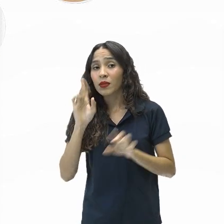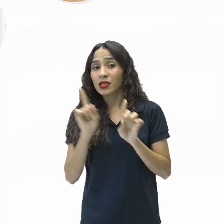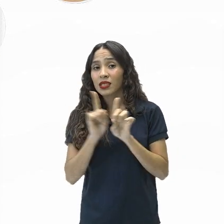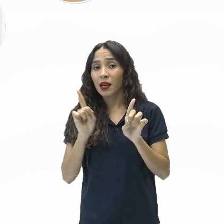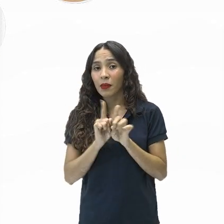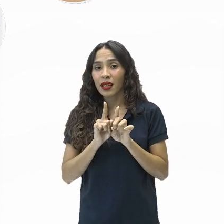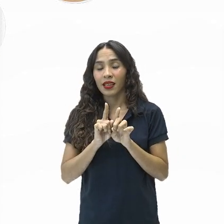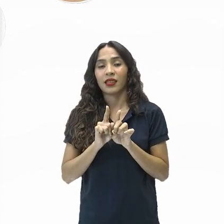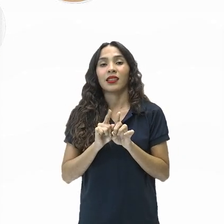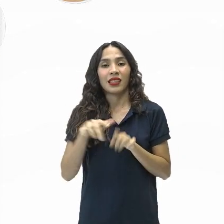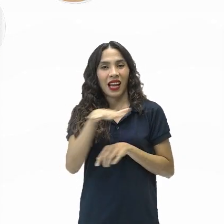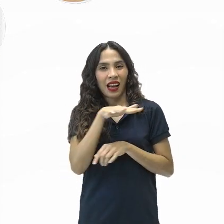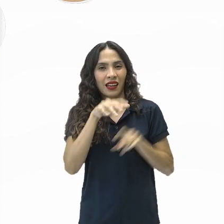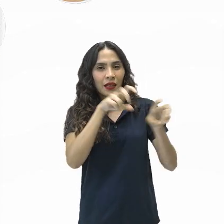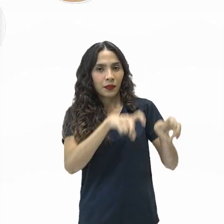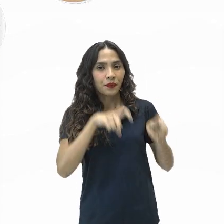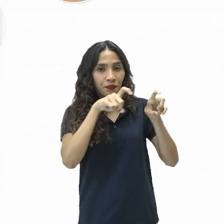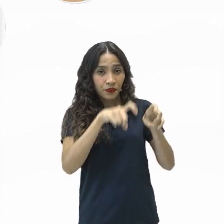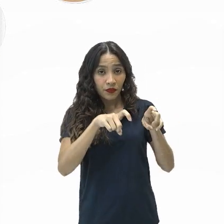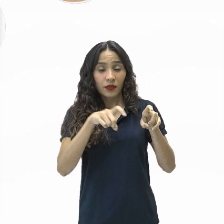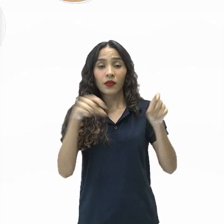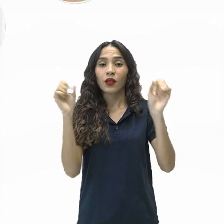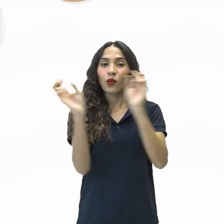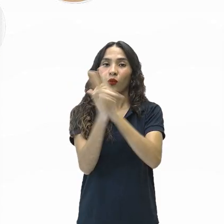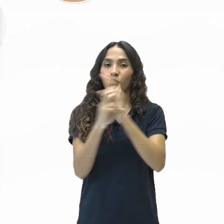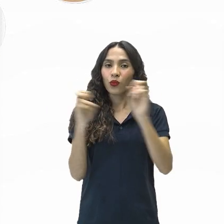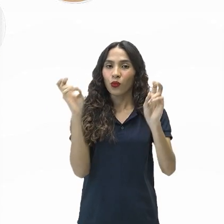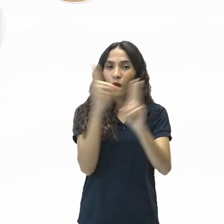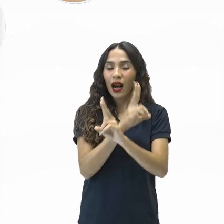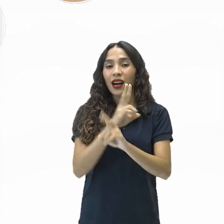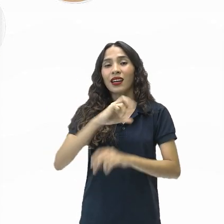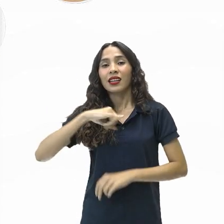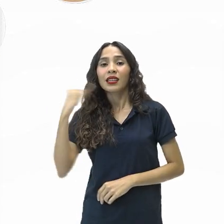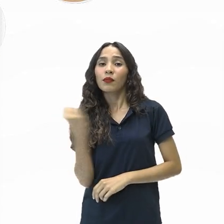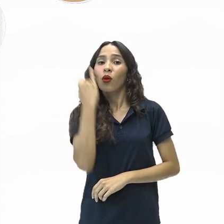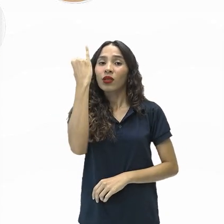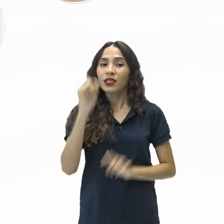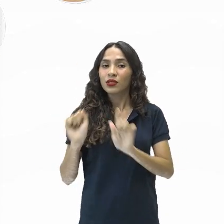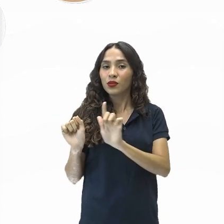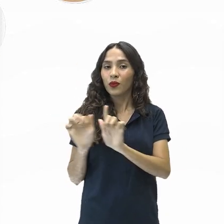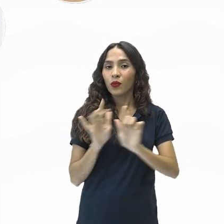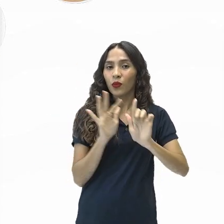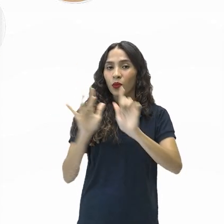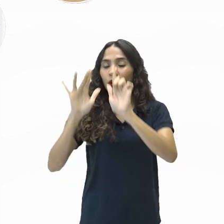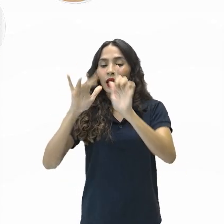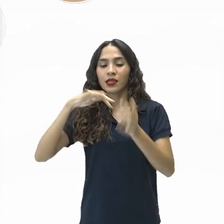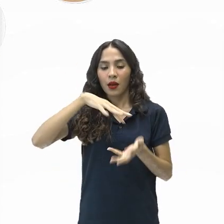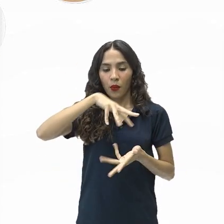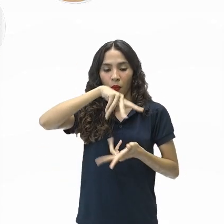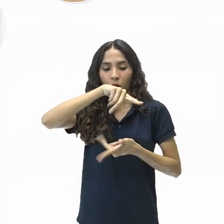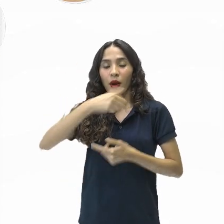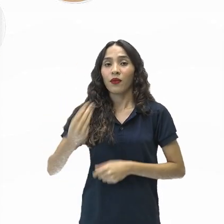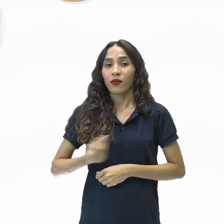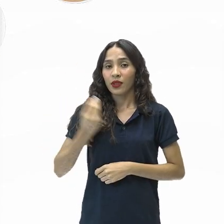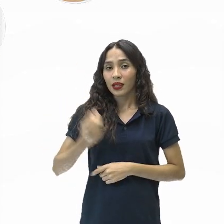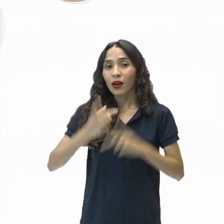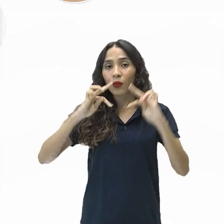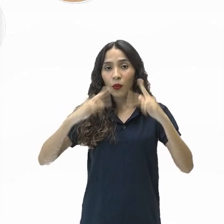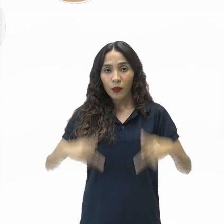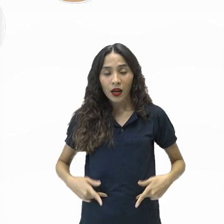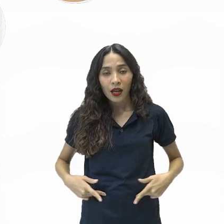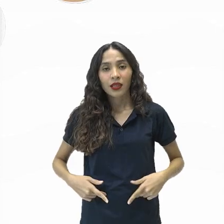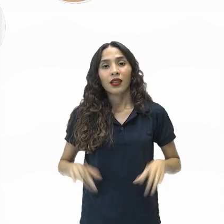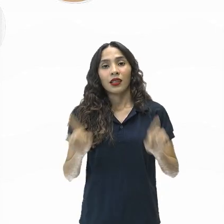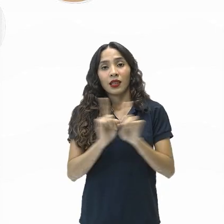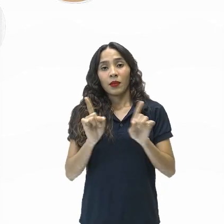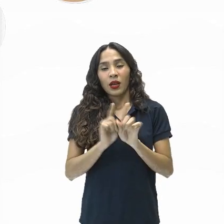na agricultura. O ar, né? A importância ali dos gases atmosféricos para a sobrevivência humana, né?